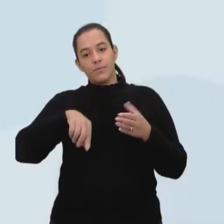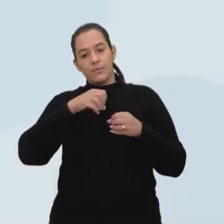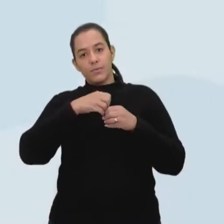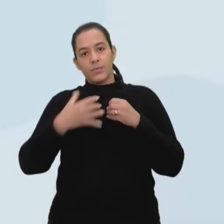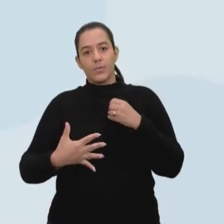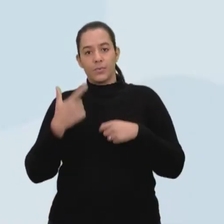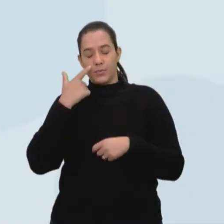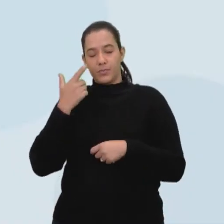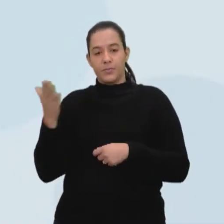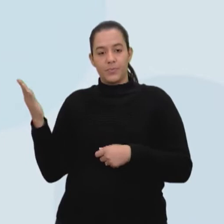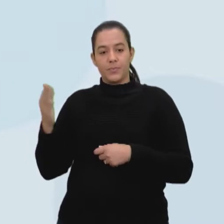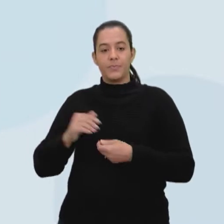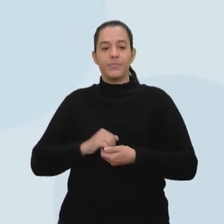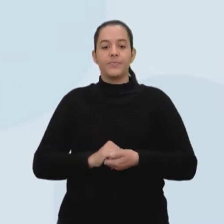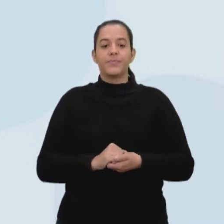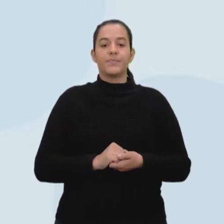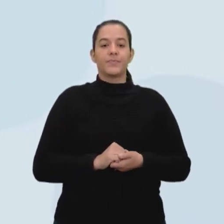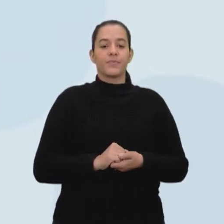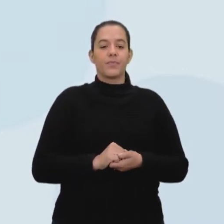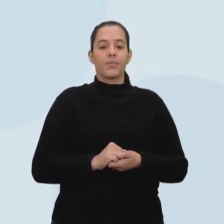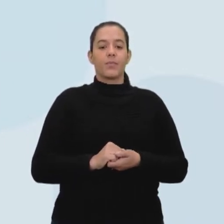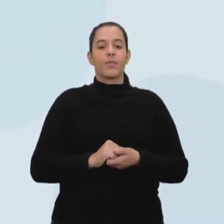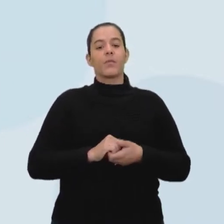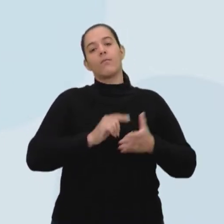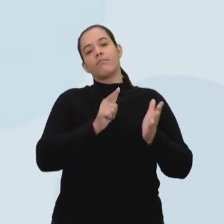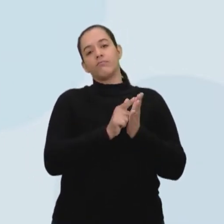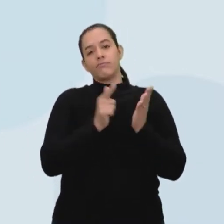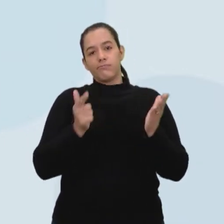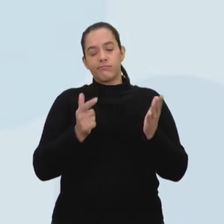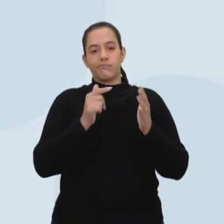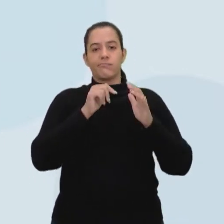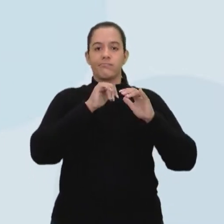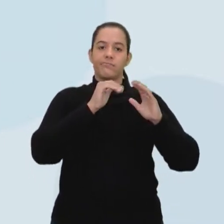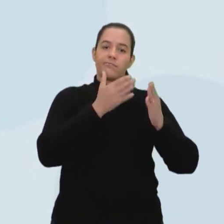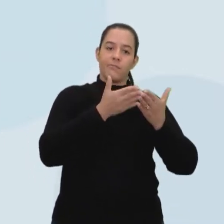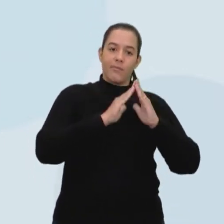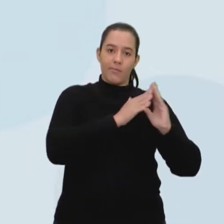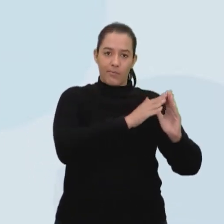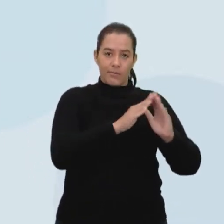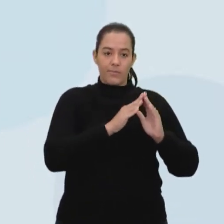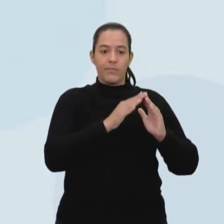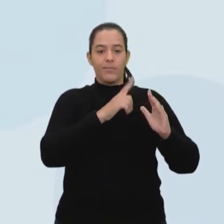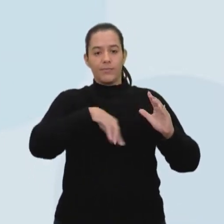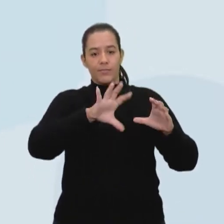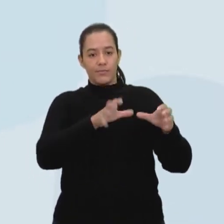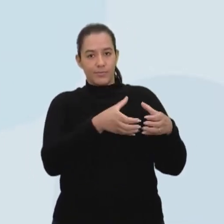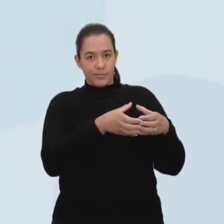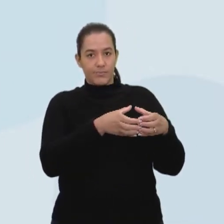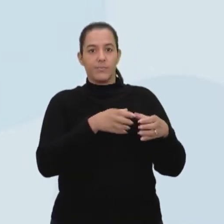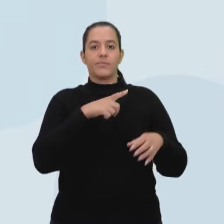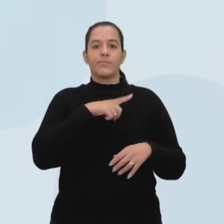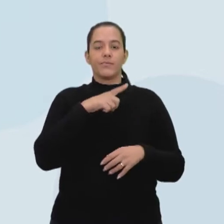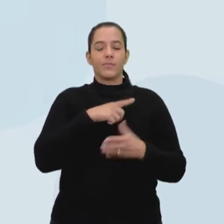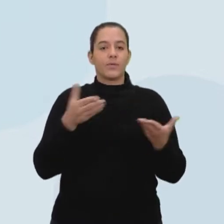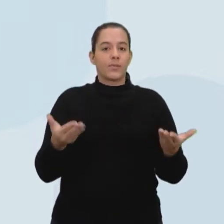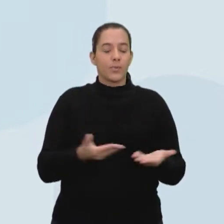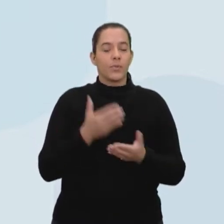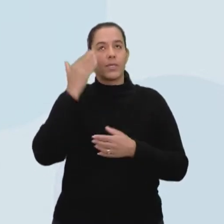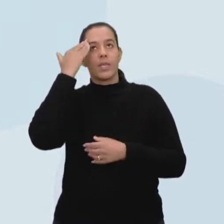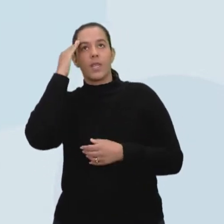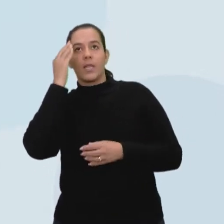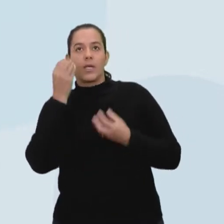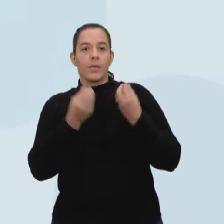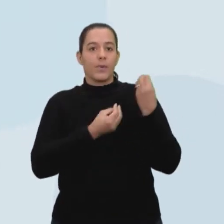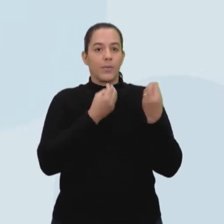para vocês, olha só. Jornalismo comunitário, então a gente vai entrar novamente nesse tema de jornalismo comunitário, né, entender como é que